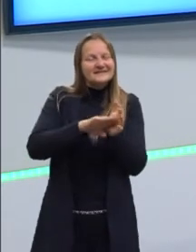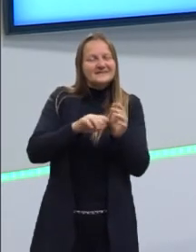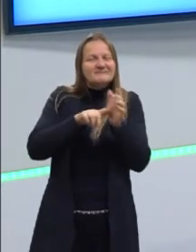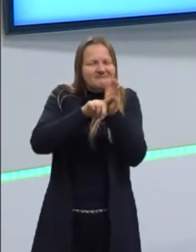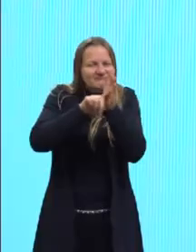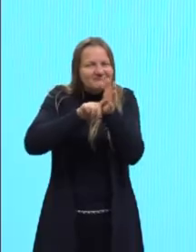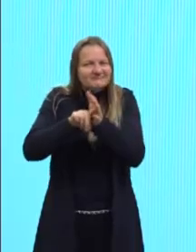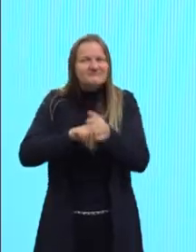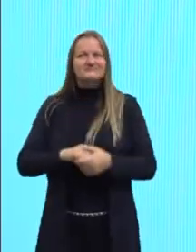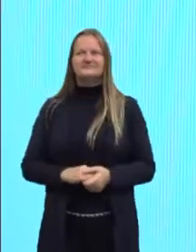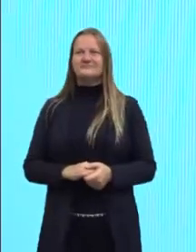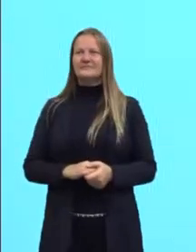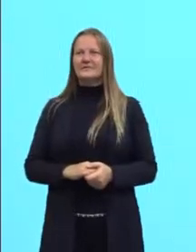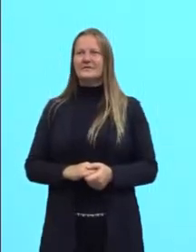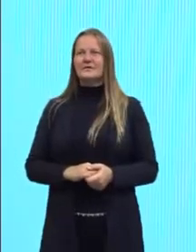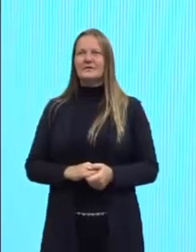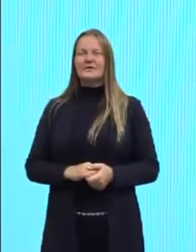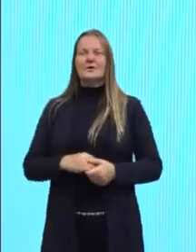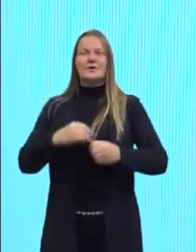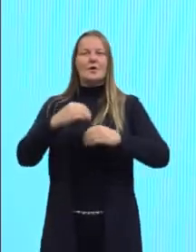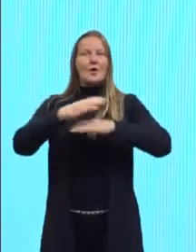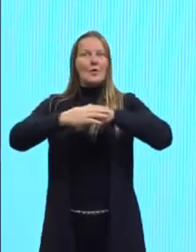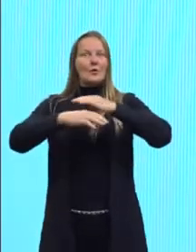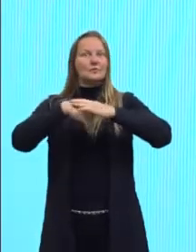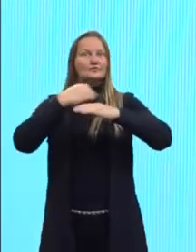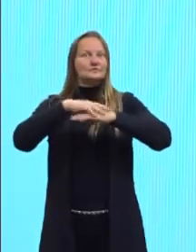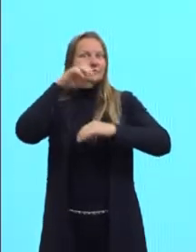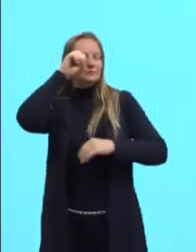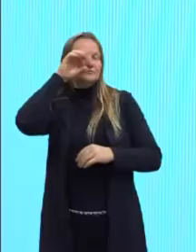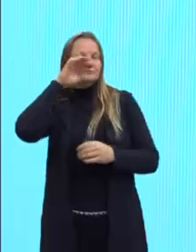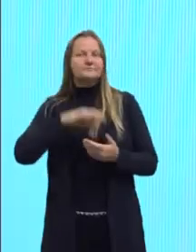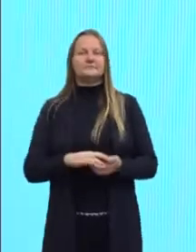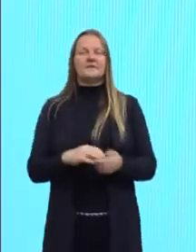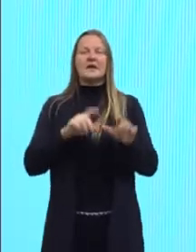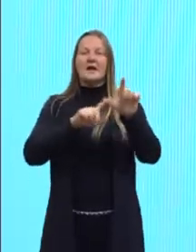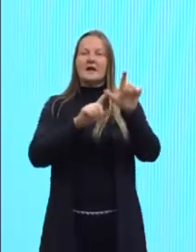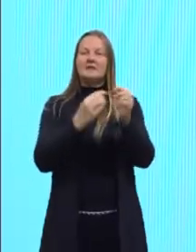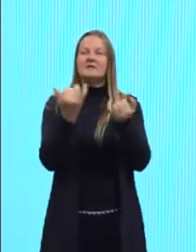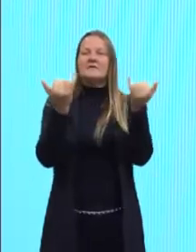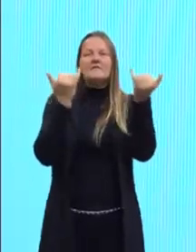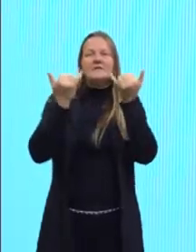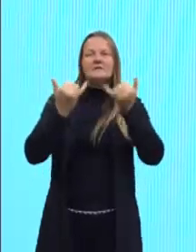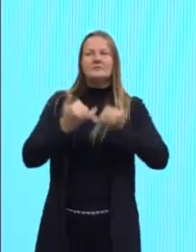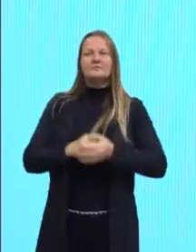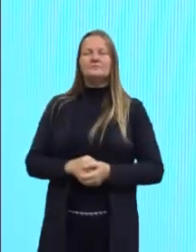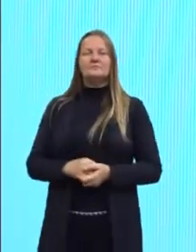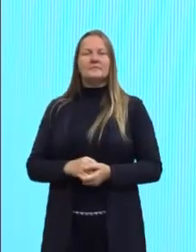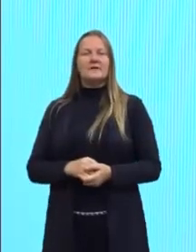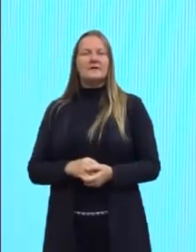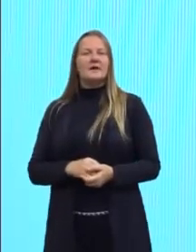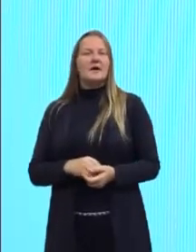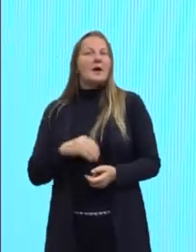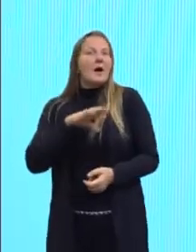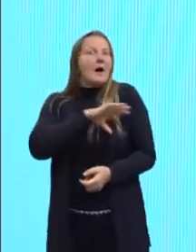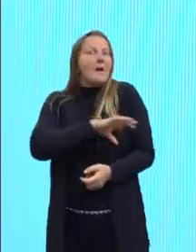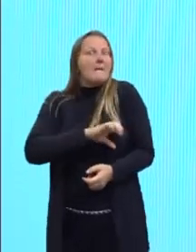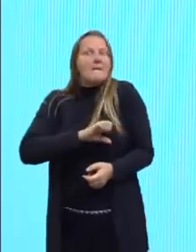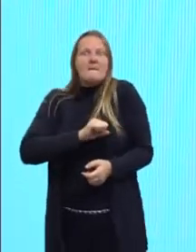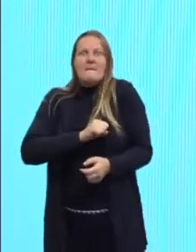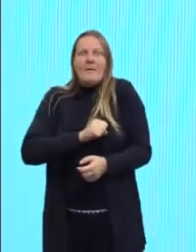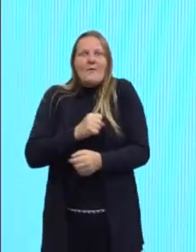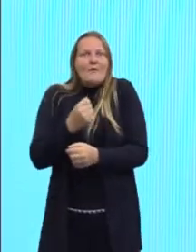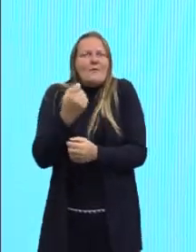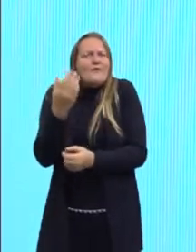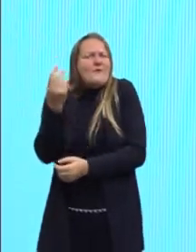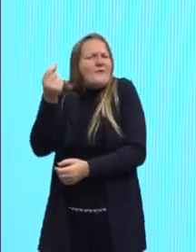análise a construção do Chico Buarque a letra Vai meus dizendo o seguinte então amou daquela